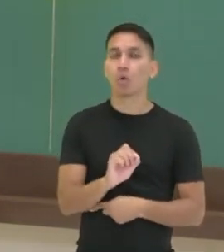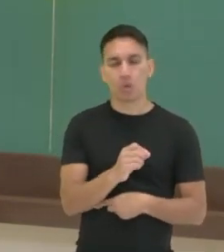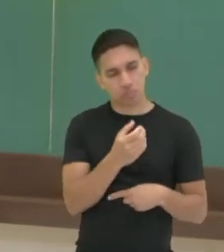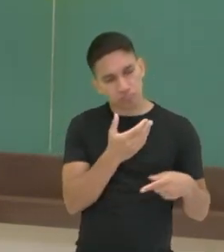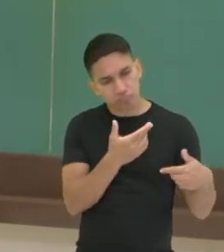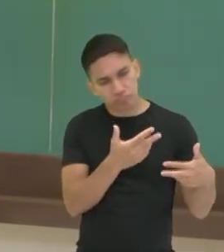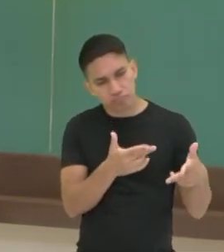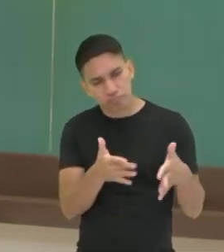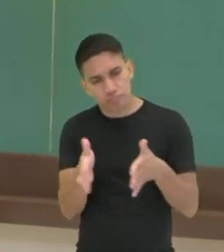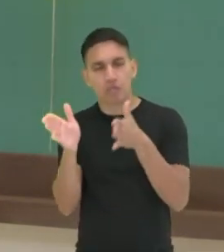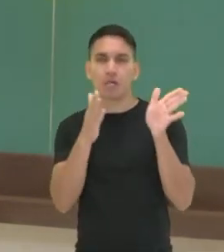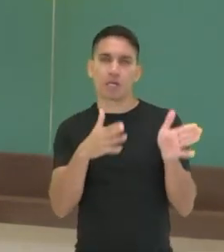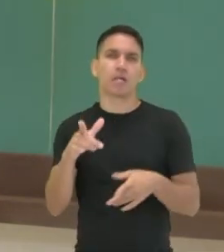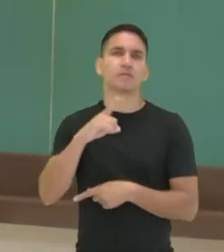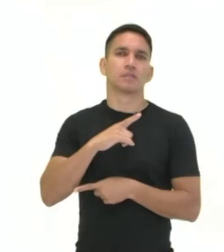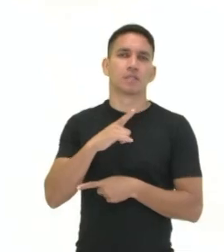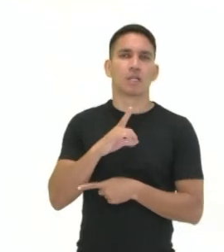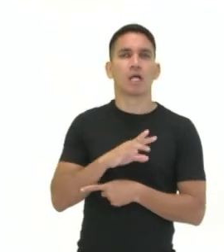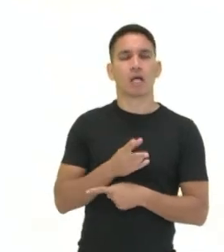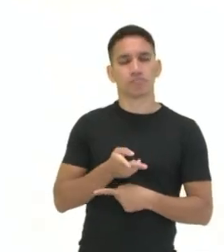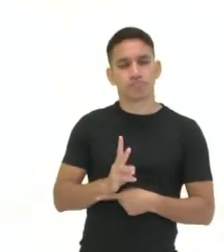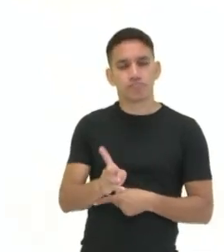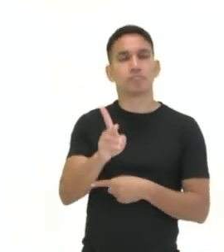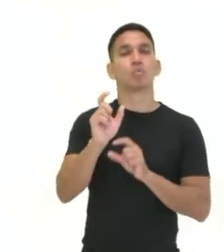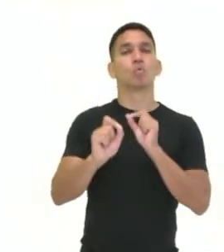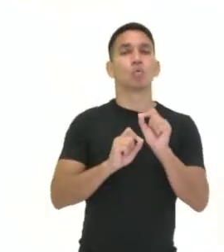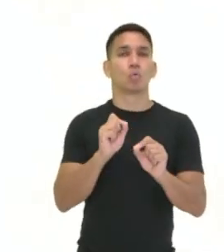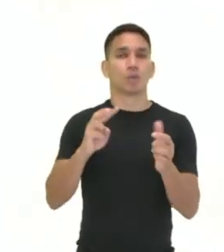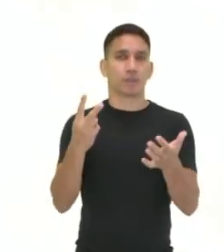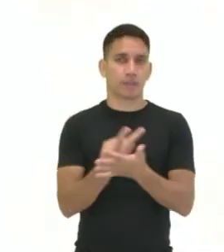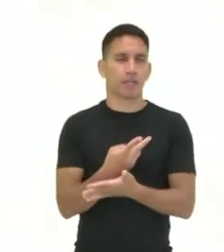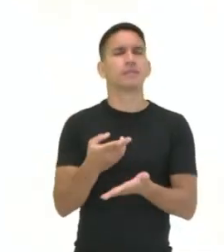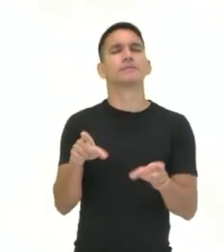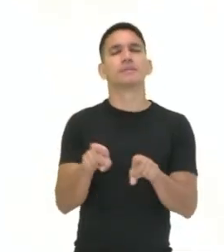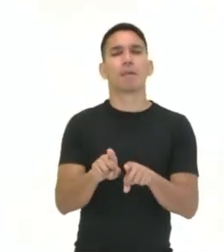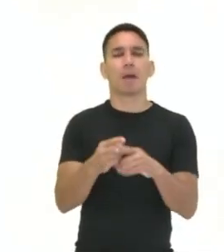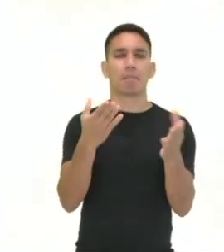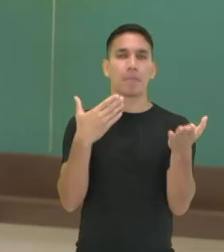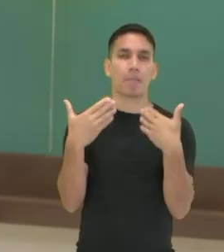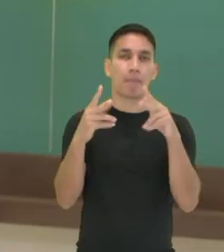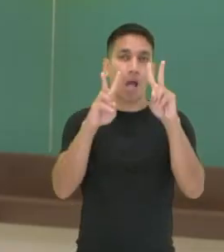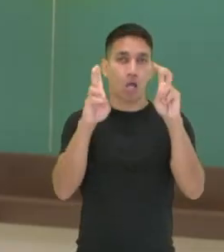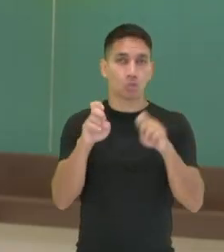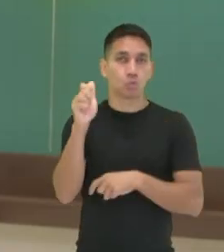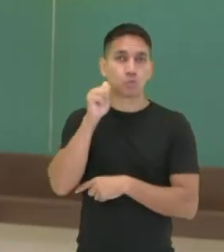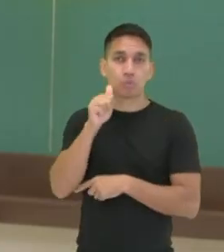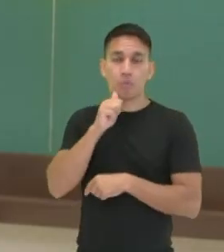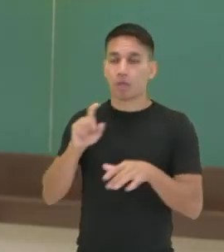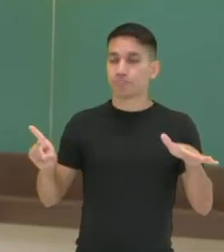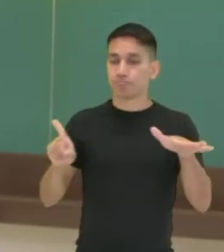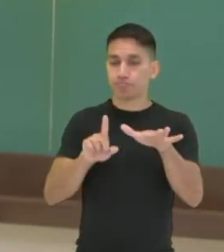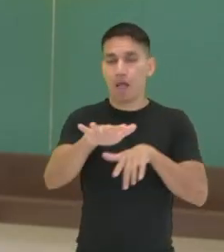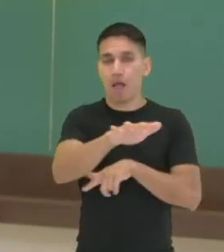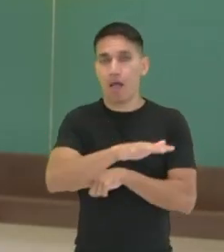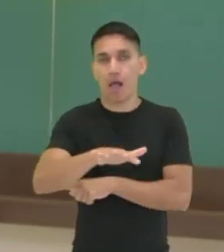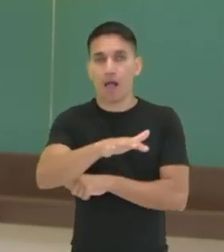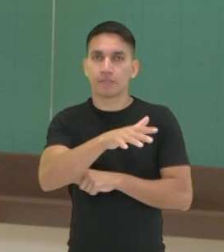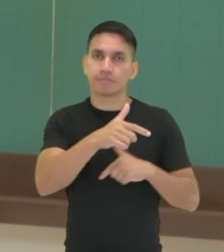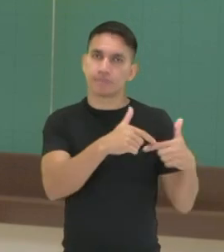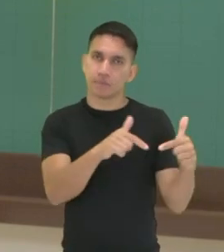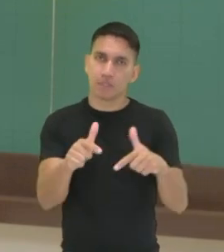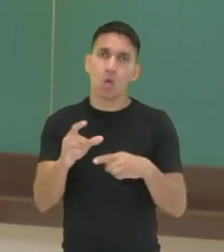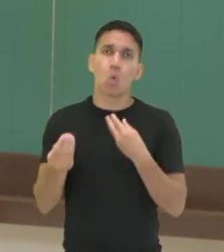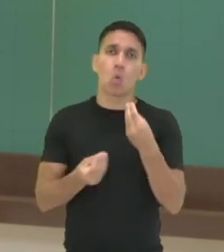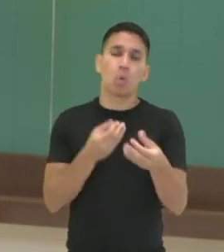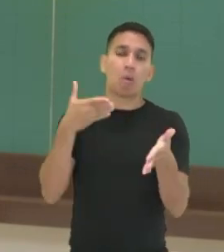produzidos com regularidade, com frequência, e debatemos também a questão da mulher no mercado de trabalho, as dificuldades que ela